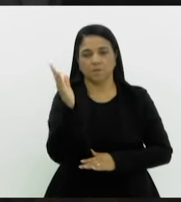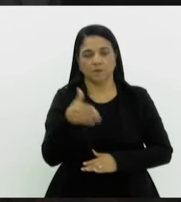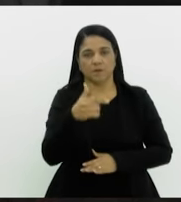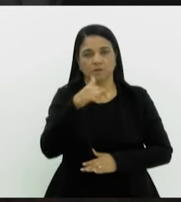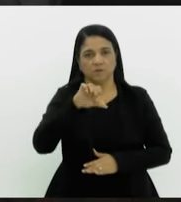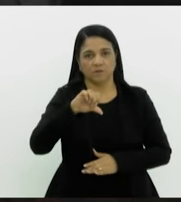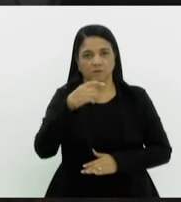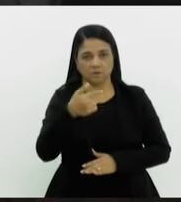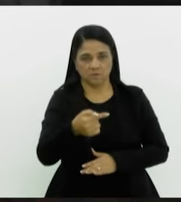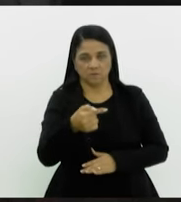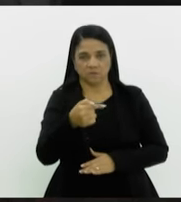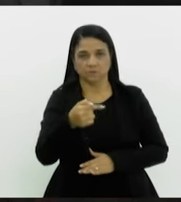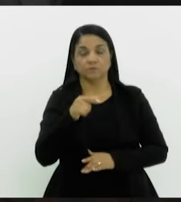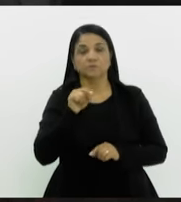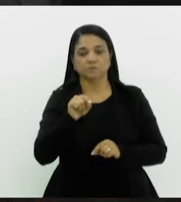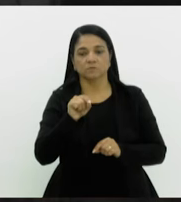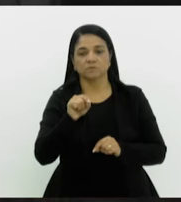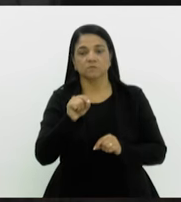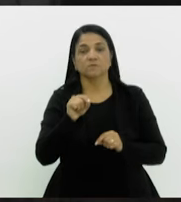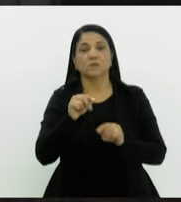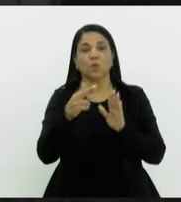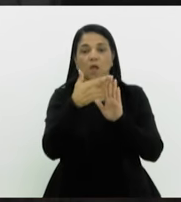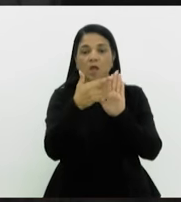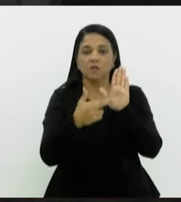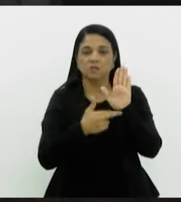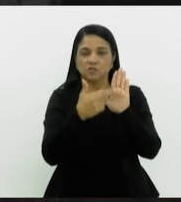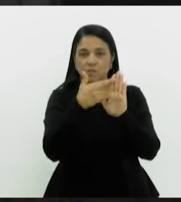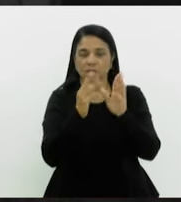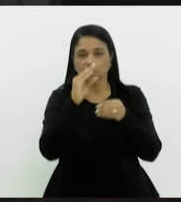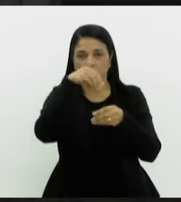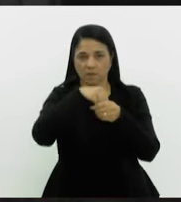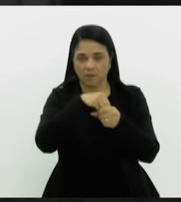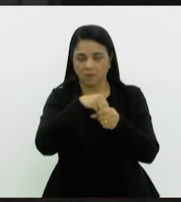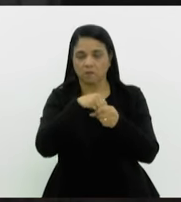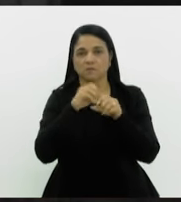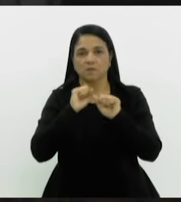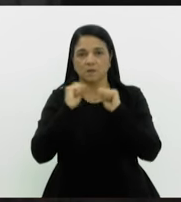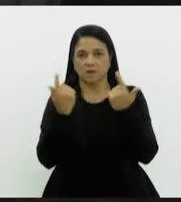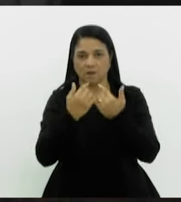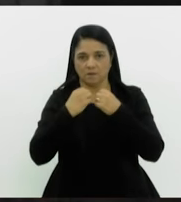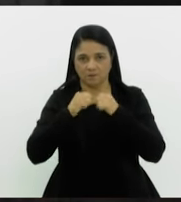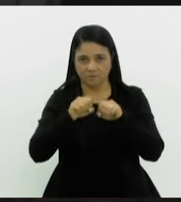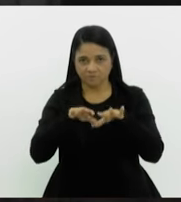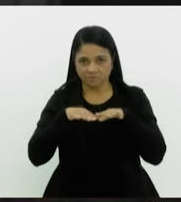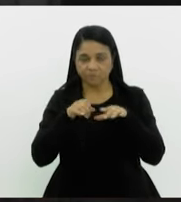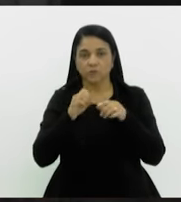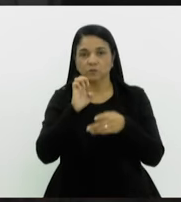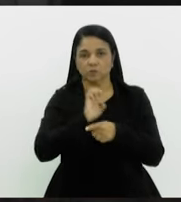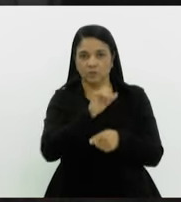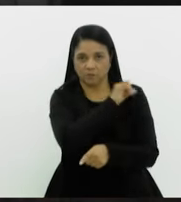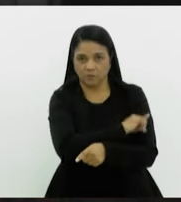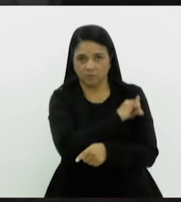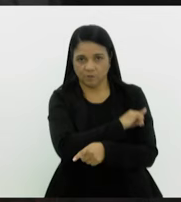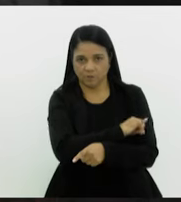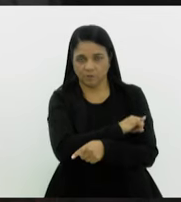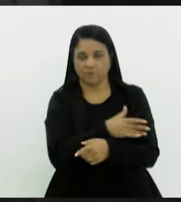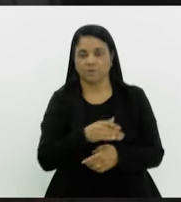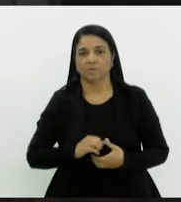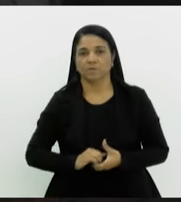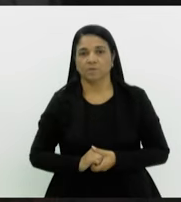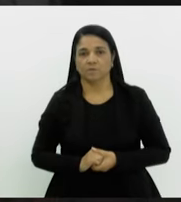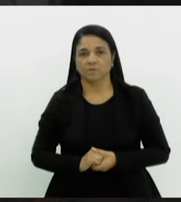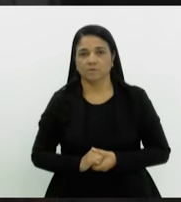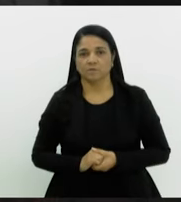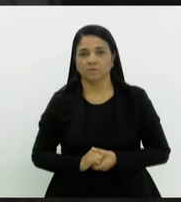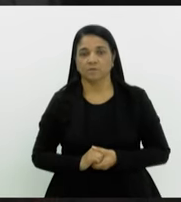de 97, que dispõe sobre o regimento interno da Assembleia Legislativa do Estado do Rio de Janeiro.